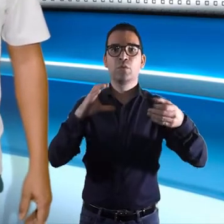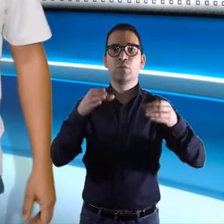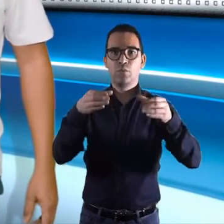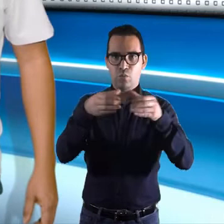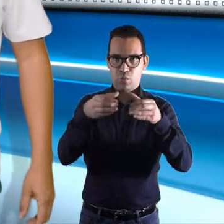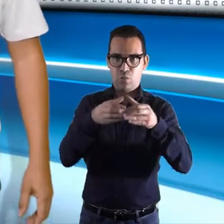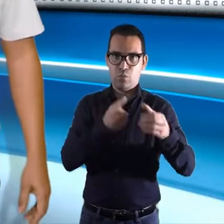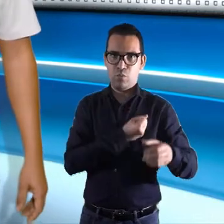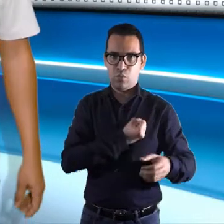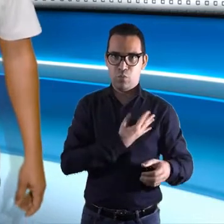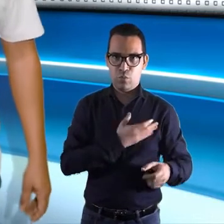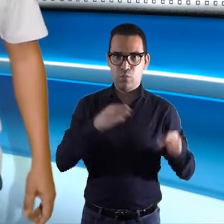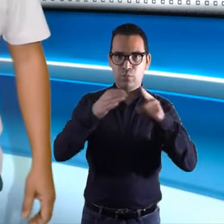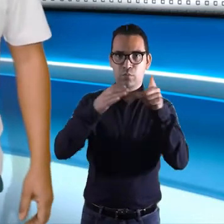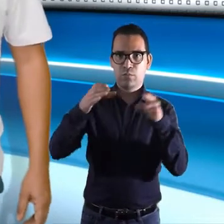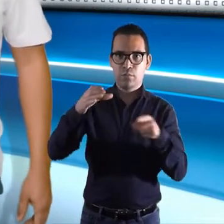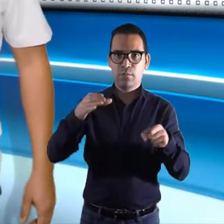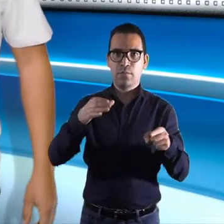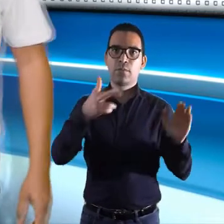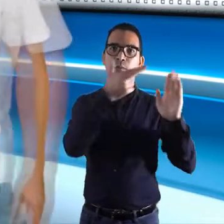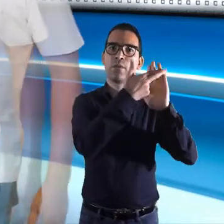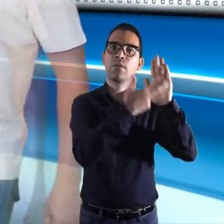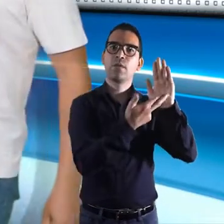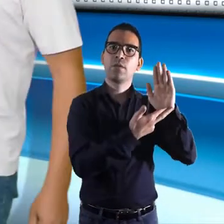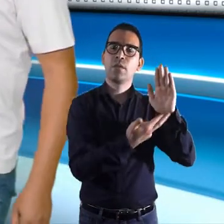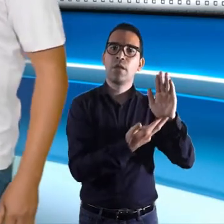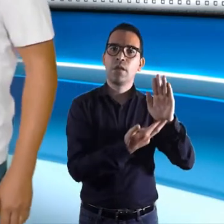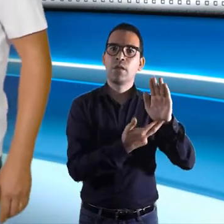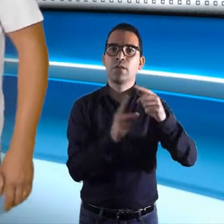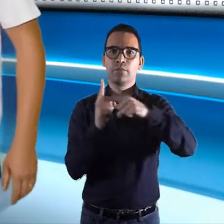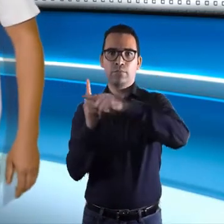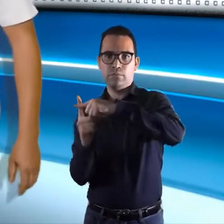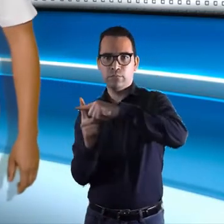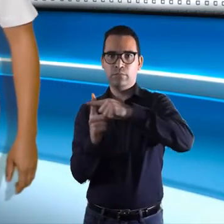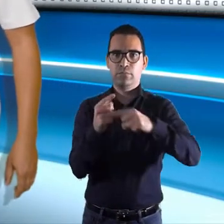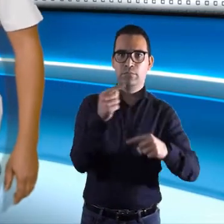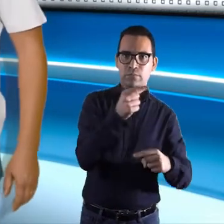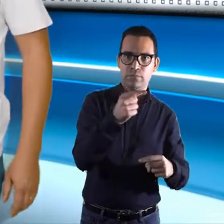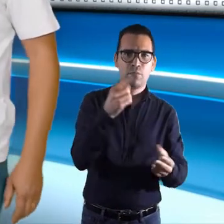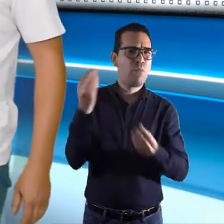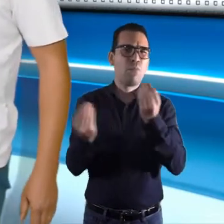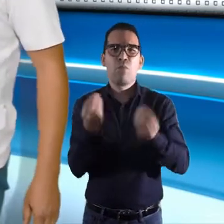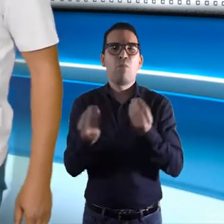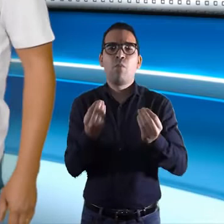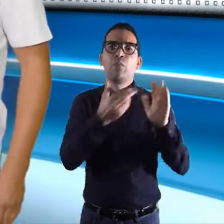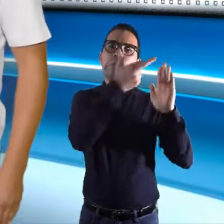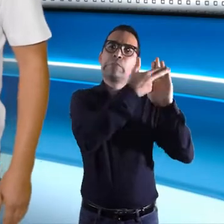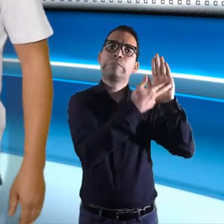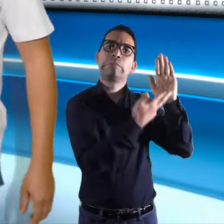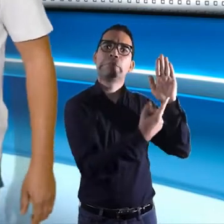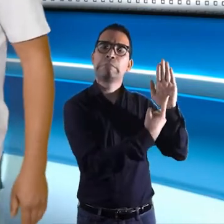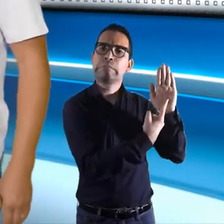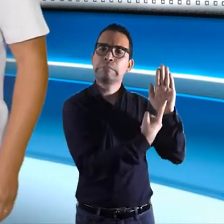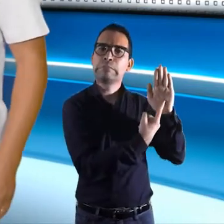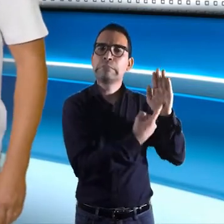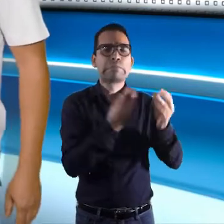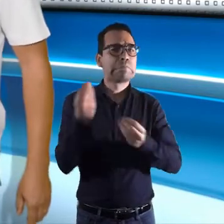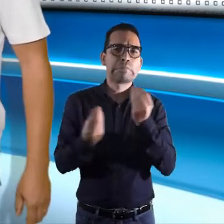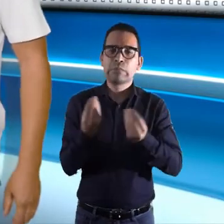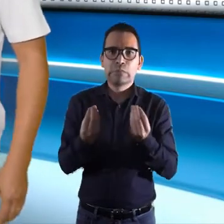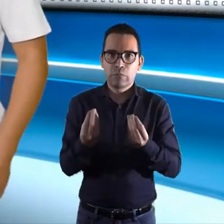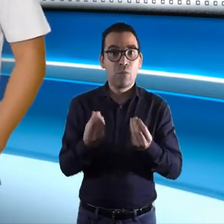mais chamados de a regra de sinais. Olhe todos esses exemplos aqui, ó.